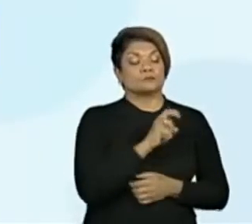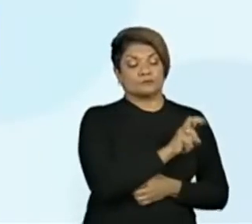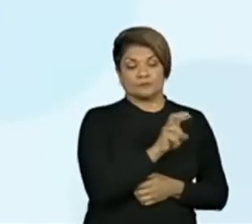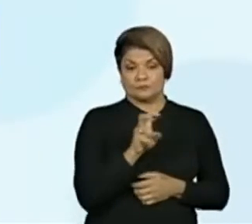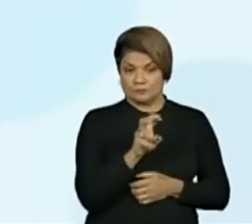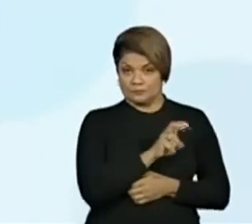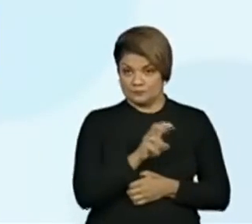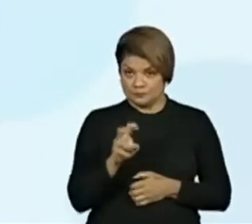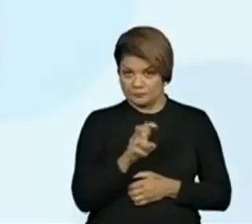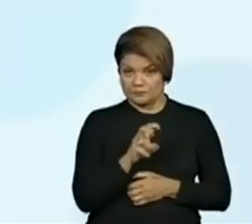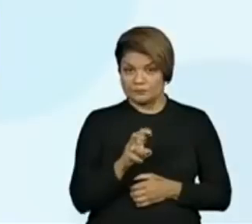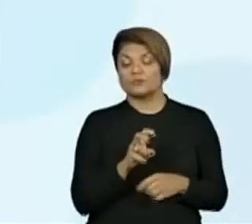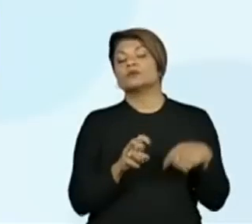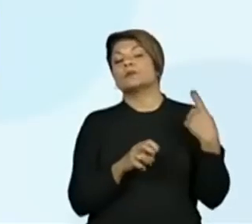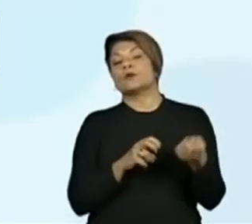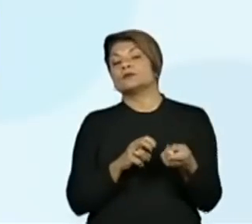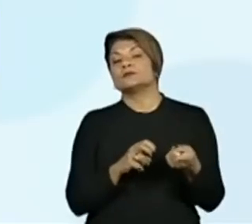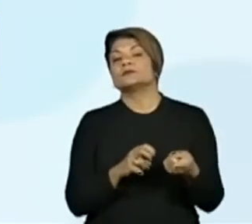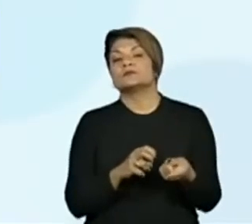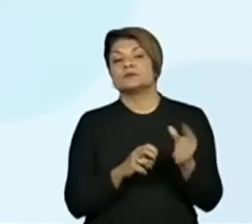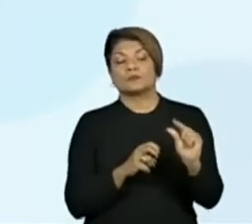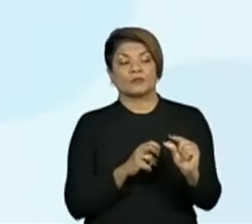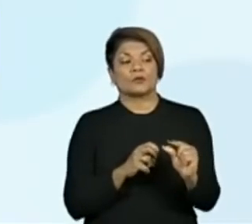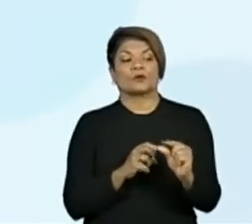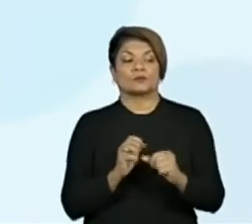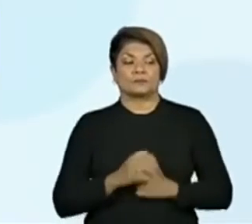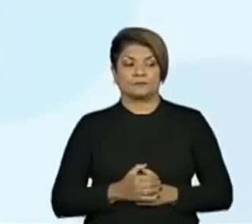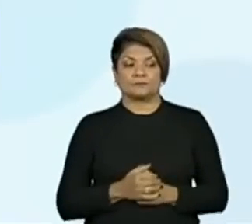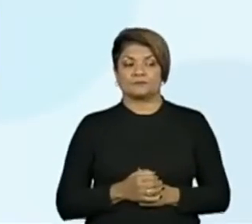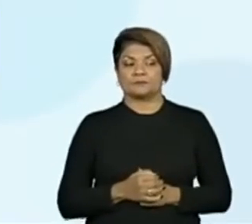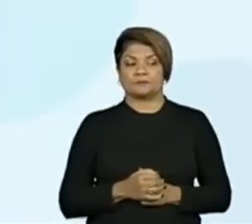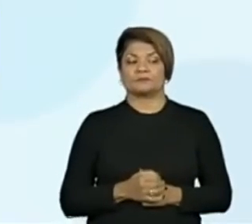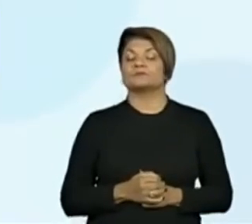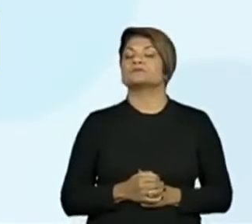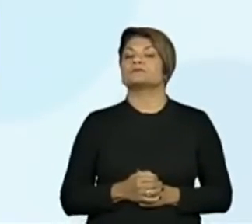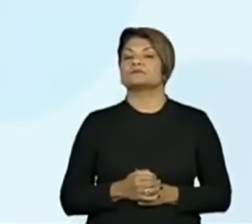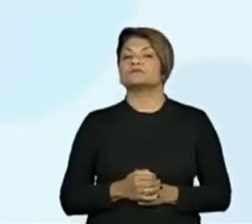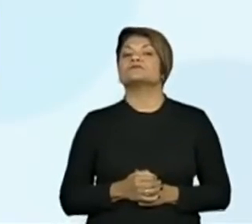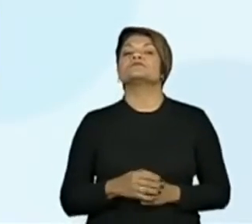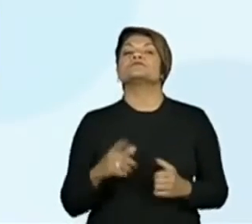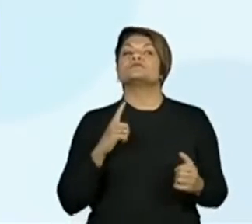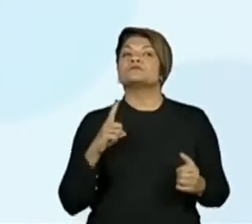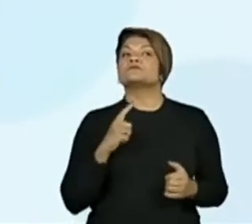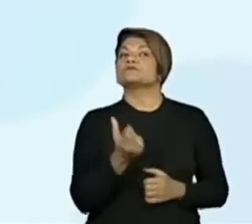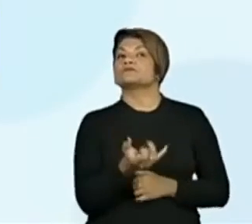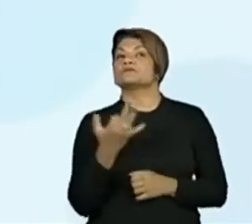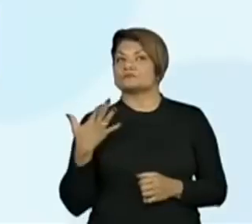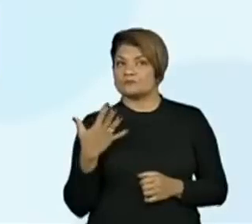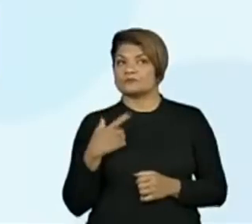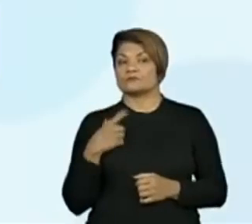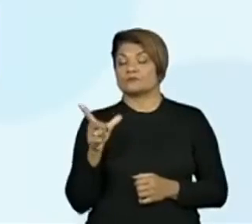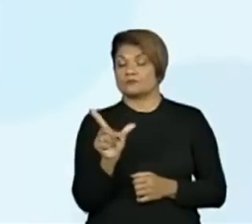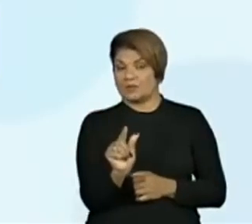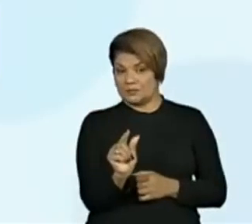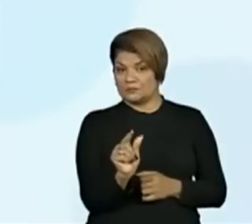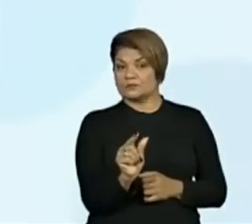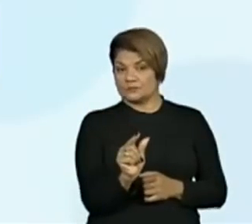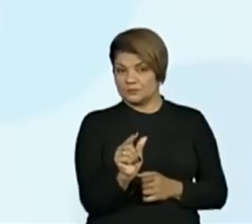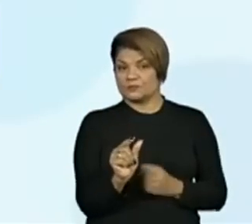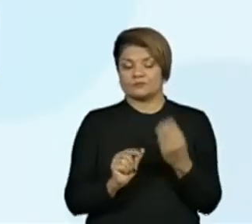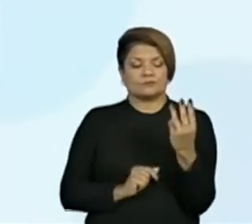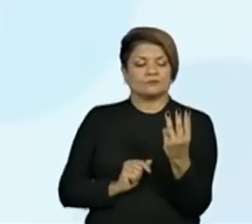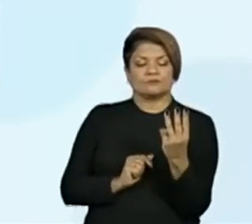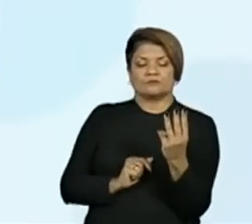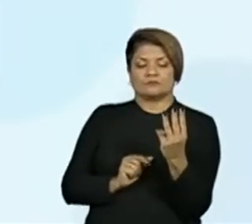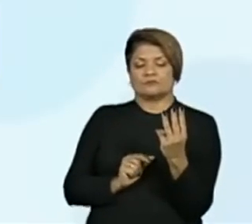a gente tinha usado a dica da quantidade de algarismos. Então, a gente viu que quanto menos algarismos, menor